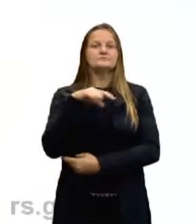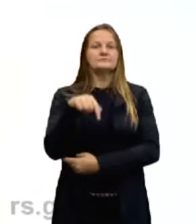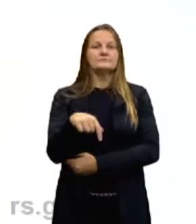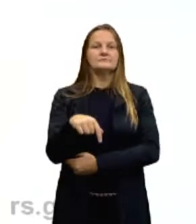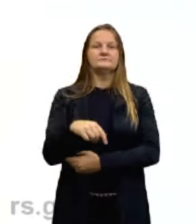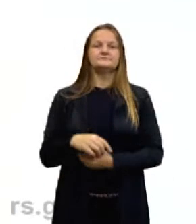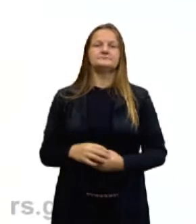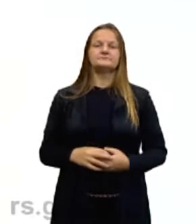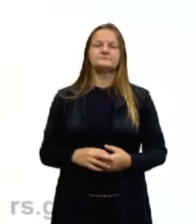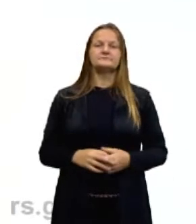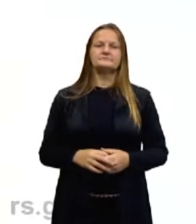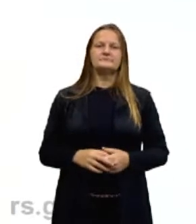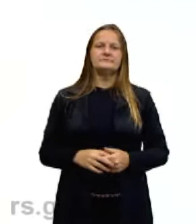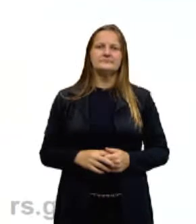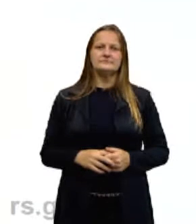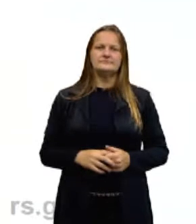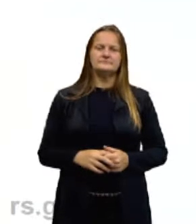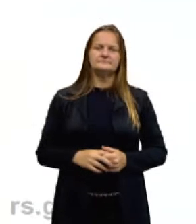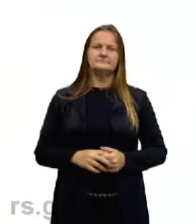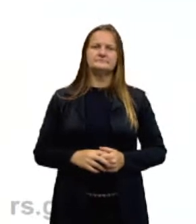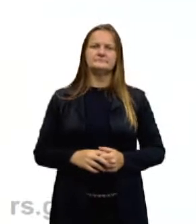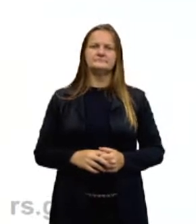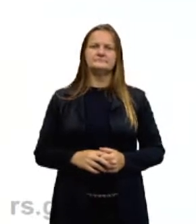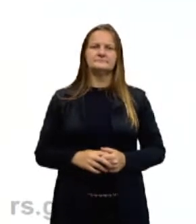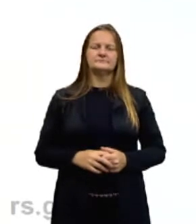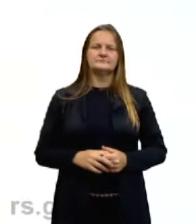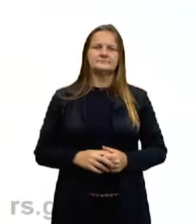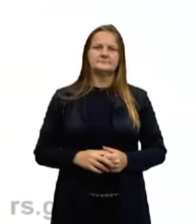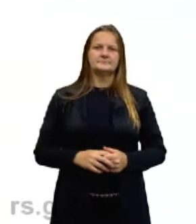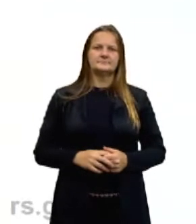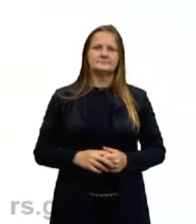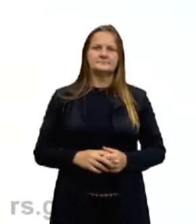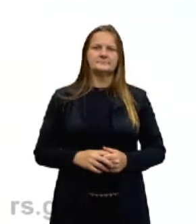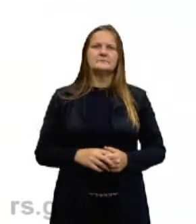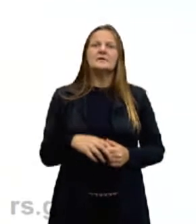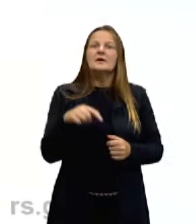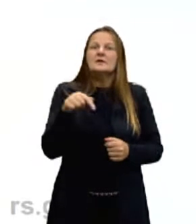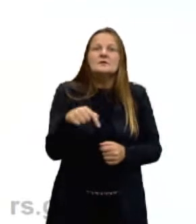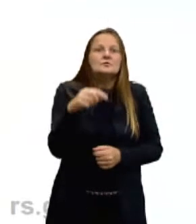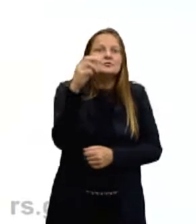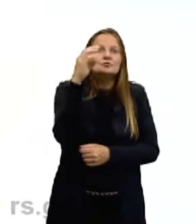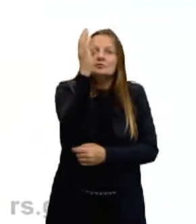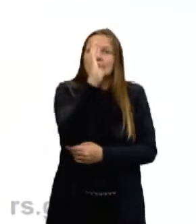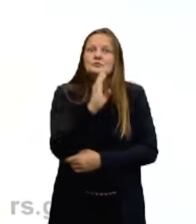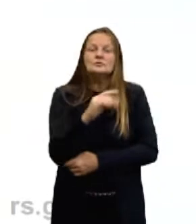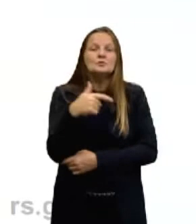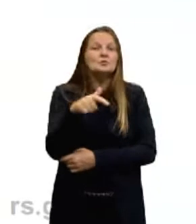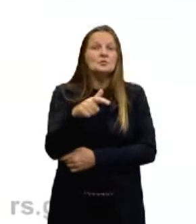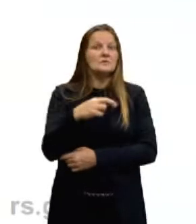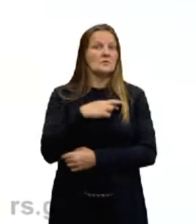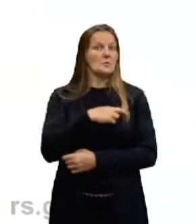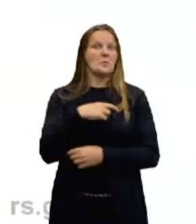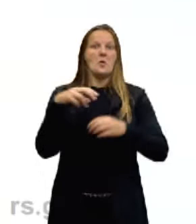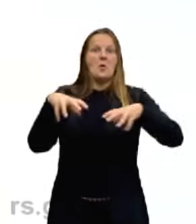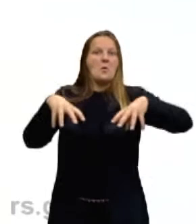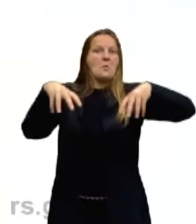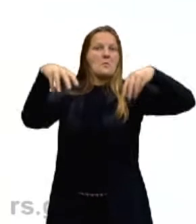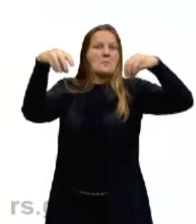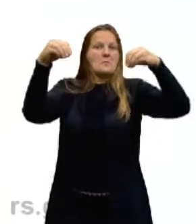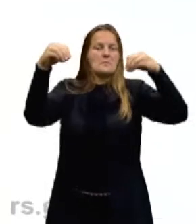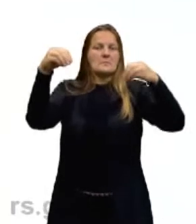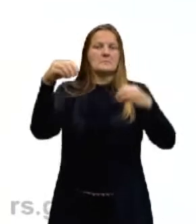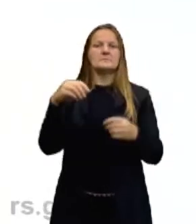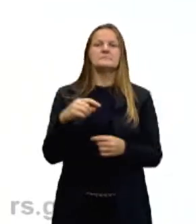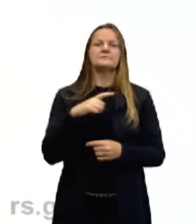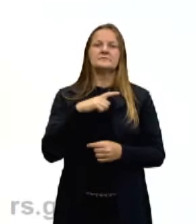Brasil que eu disse para você antes que não teve esse romance medieval a gente vai ter uma primeira fase